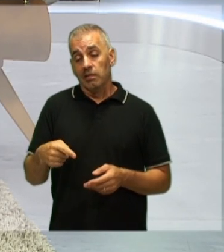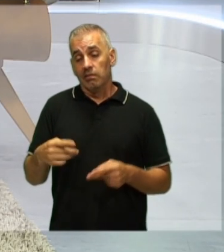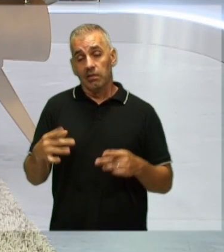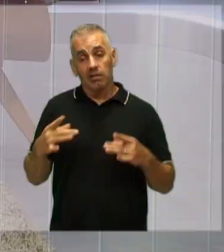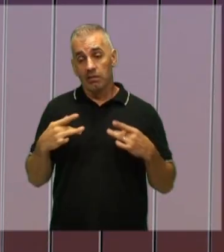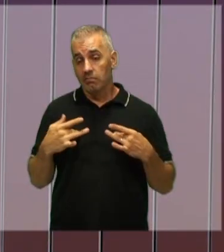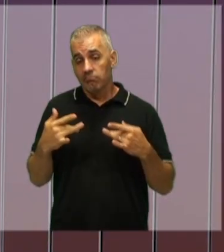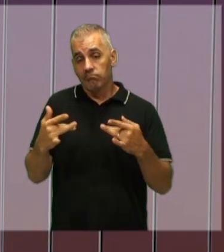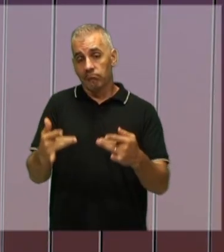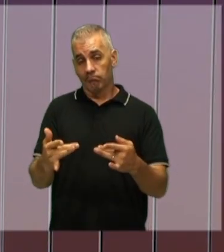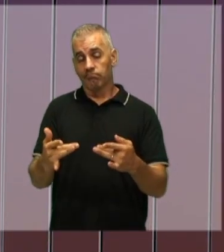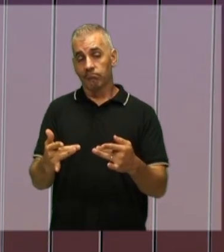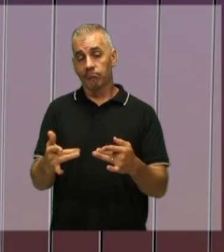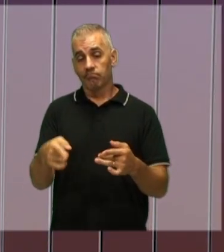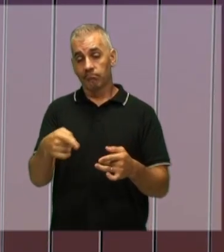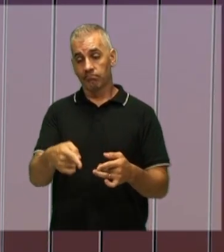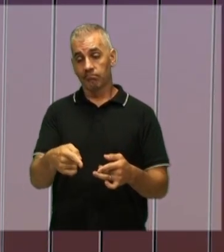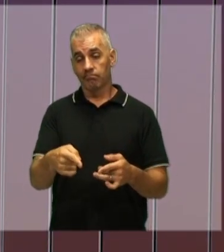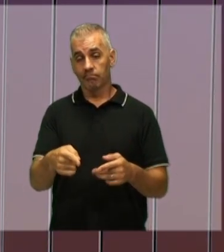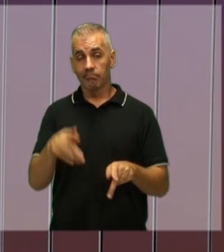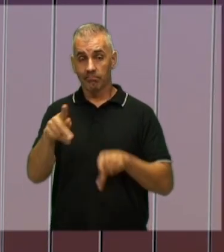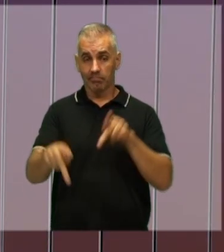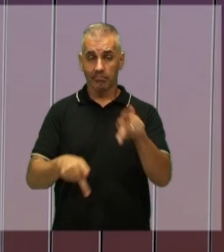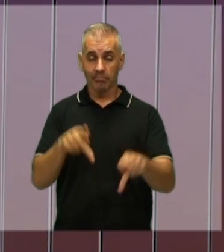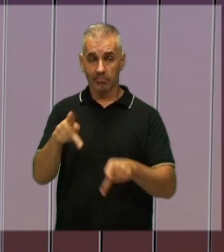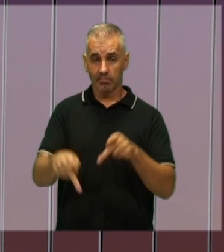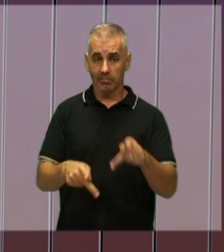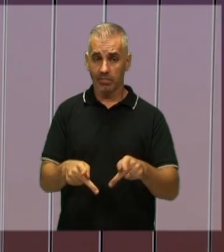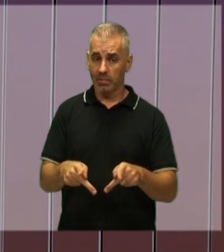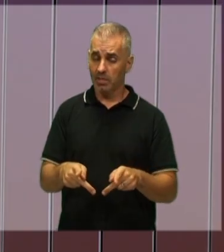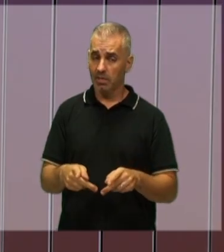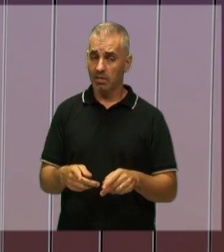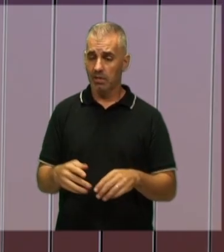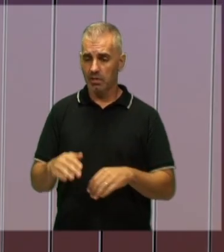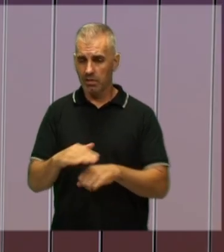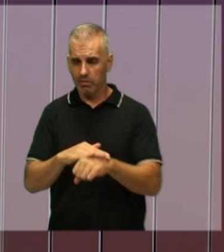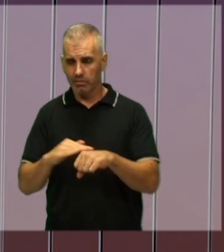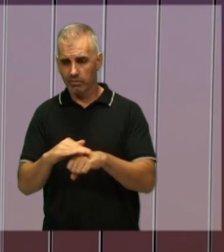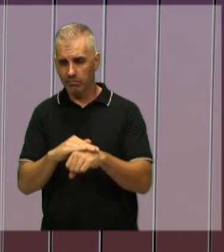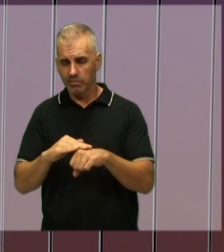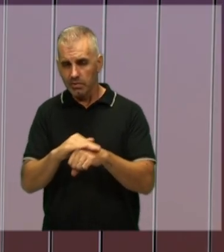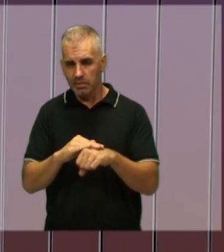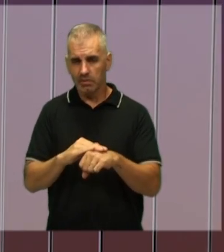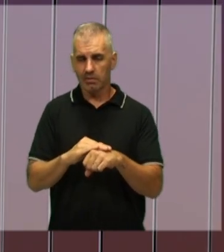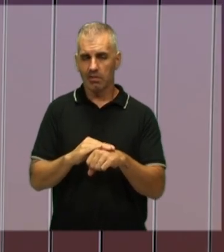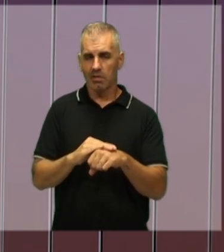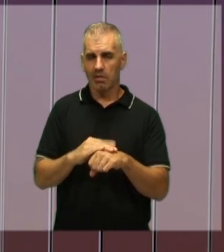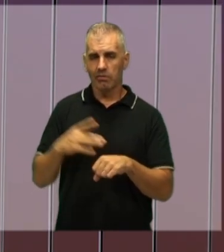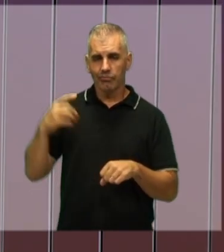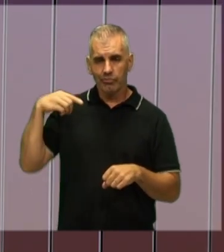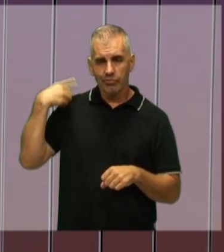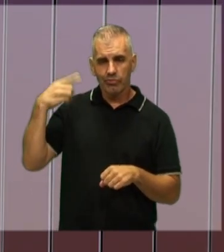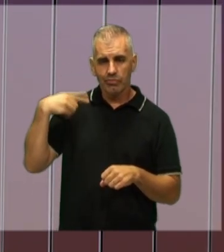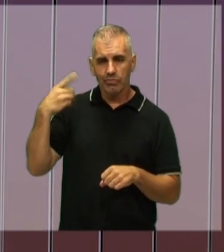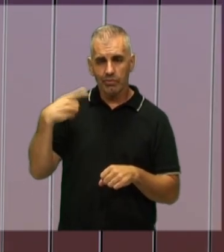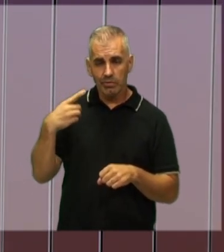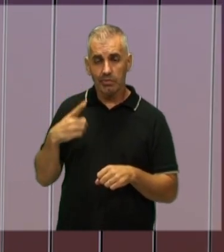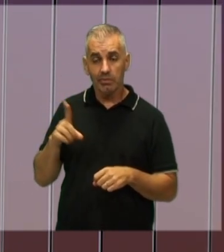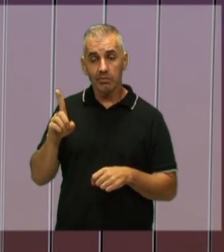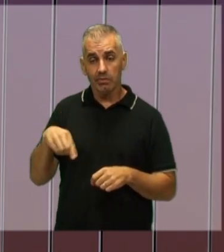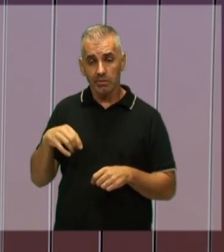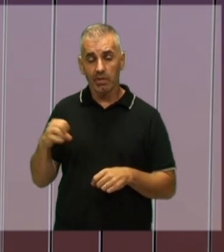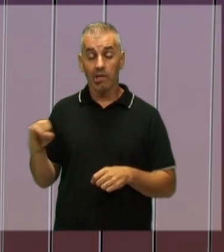população e a articulação na esfera federal não deixa de ser, tá, importante